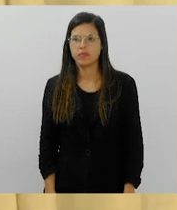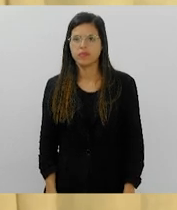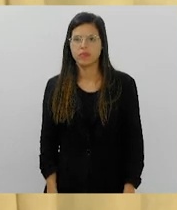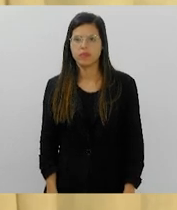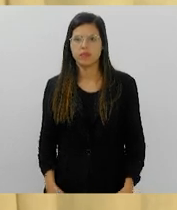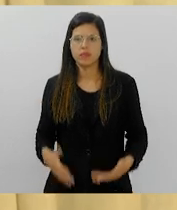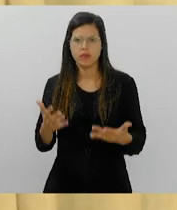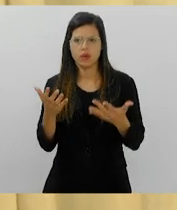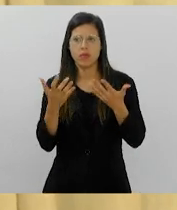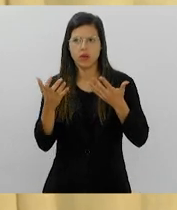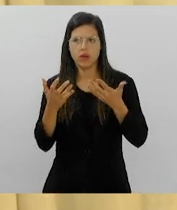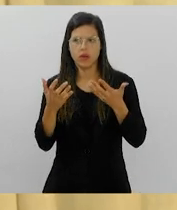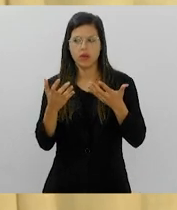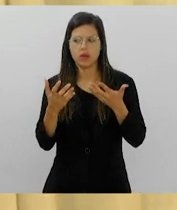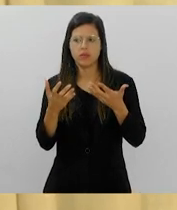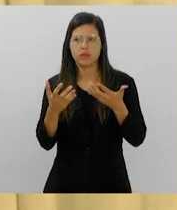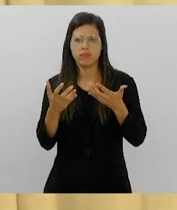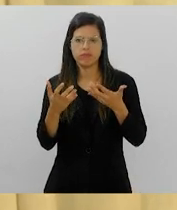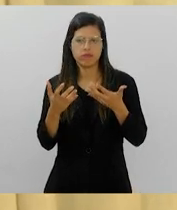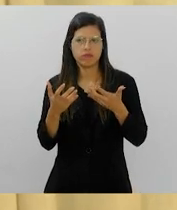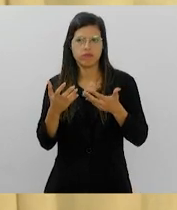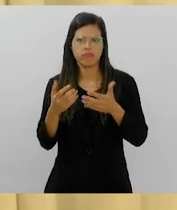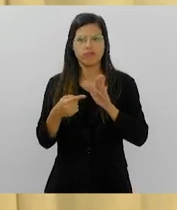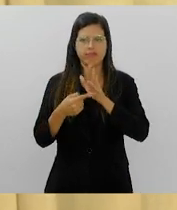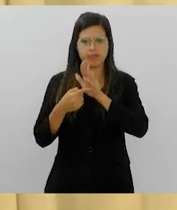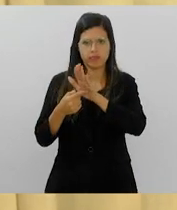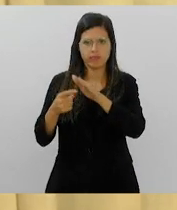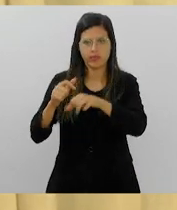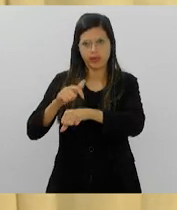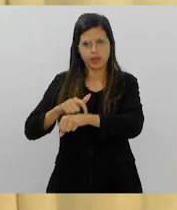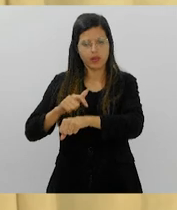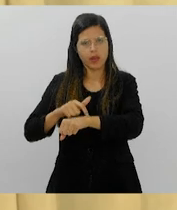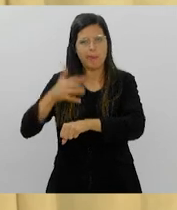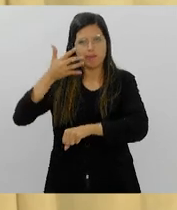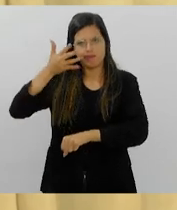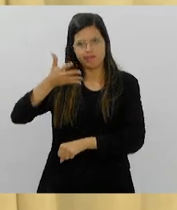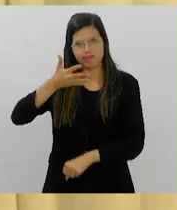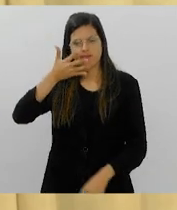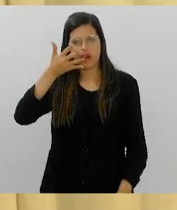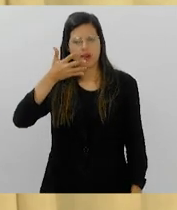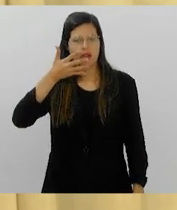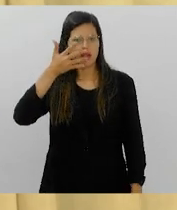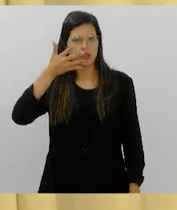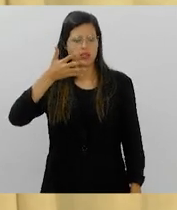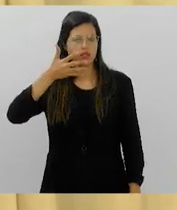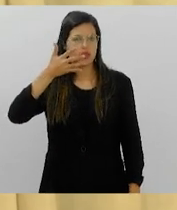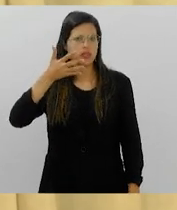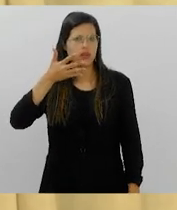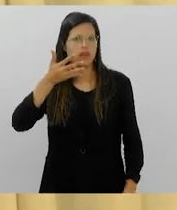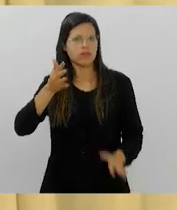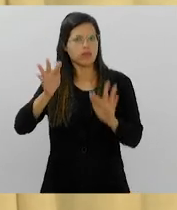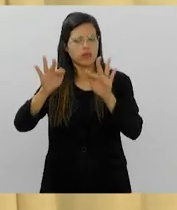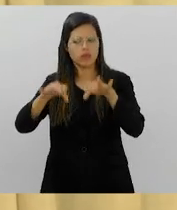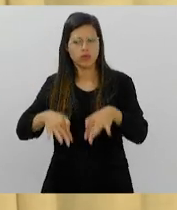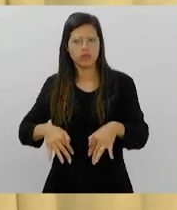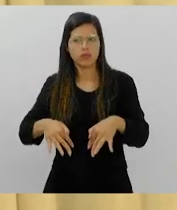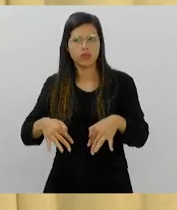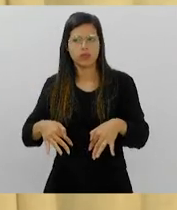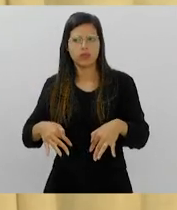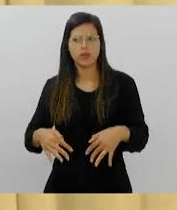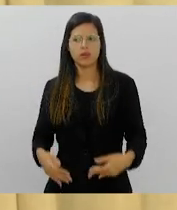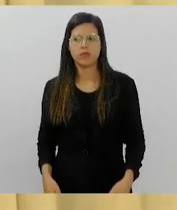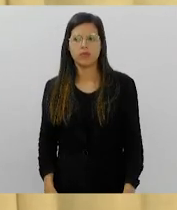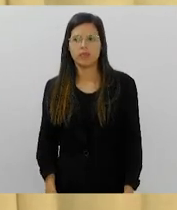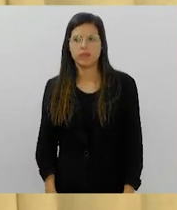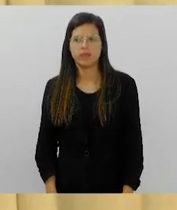disponibilizar, Aline, o tempo para que você possa expor a sua palestra, o seu tema, e ao final, se